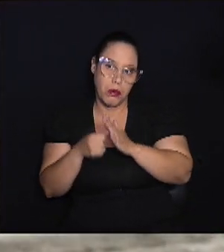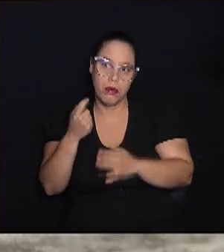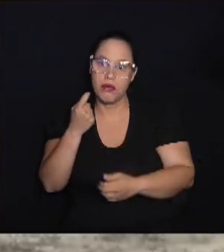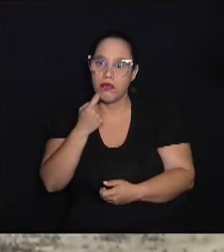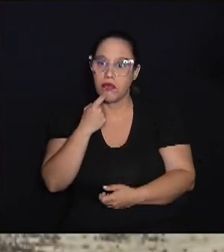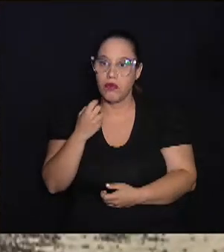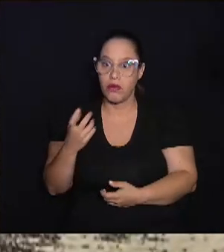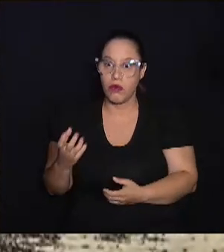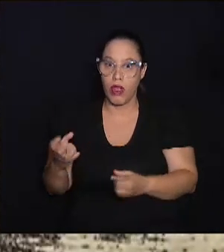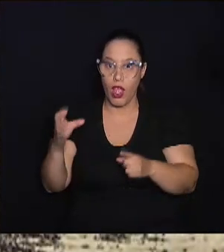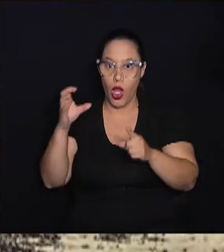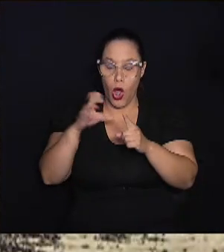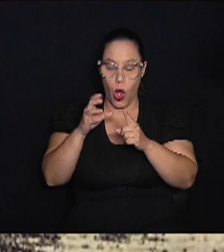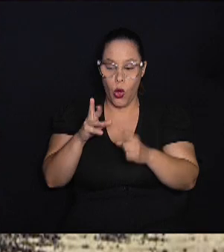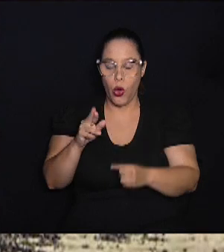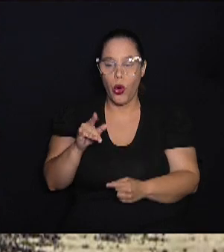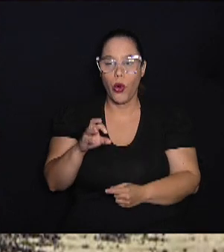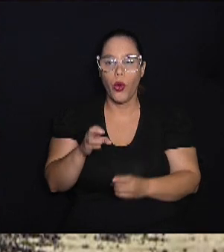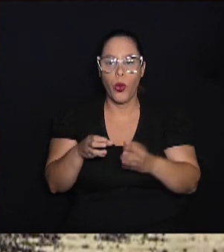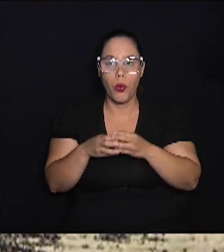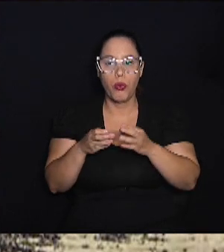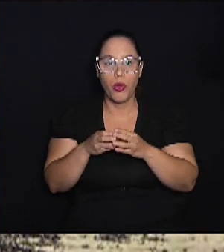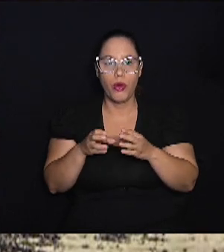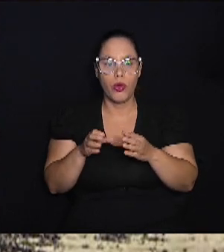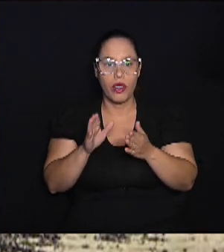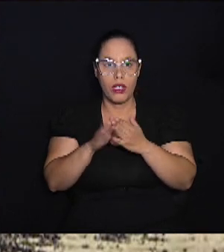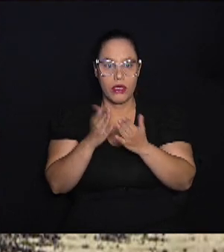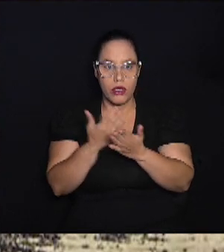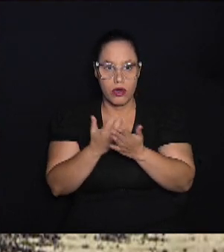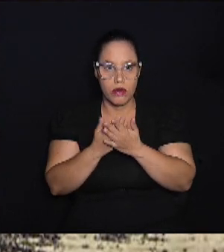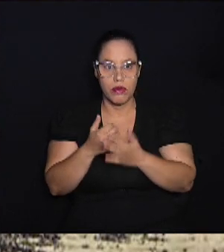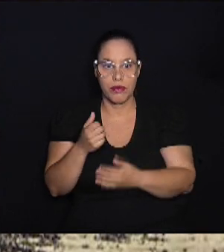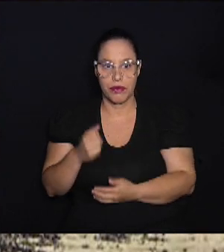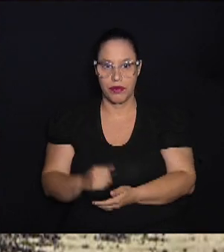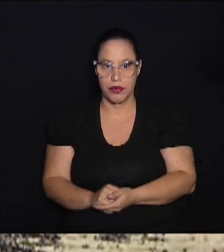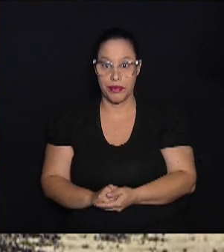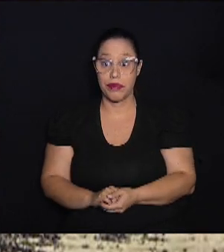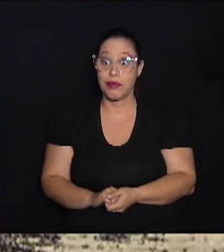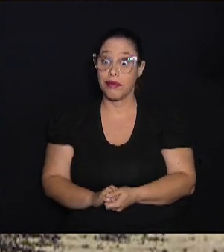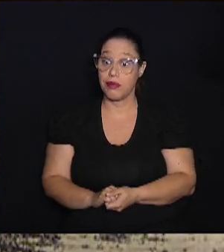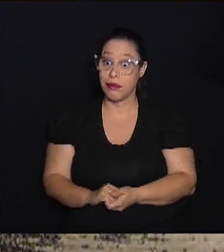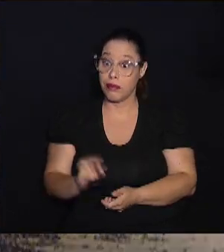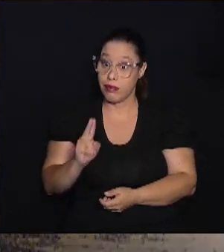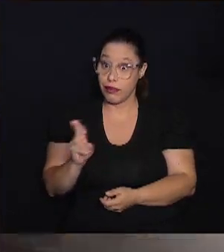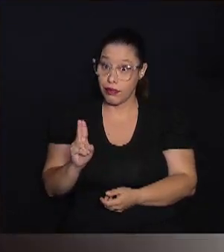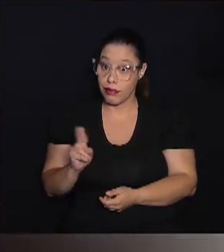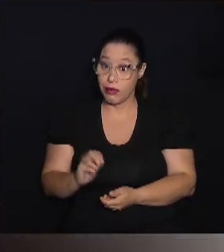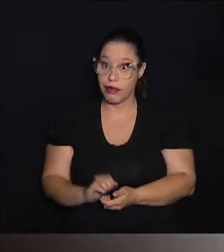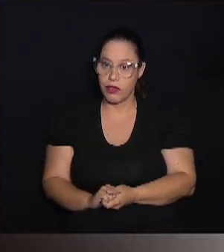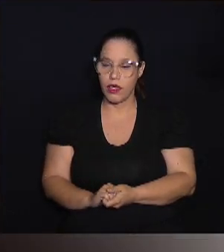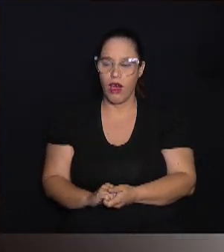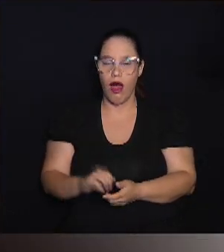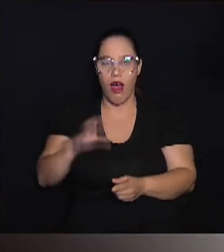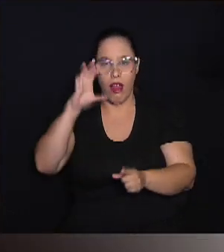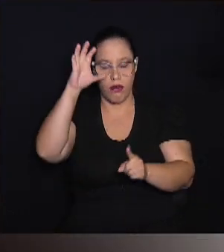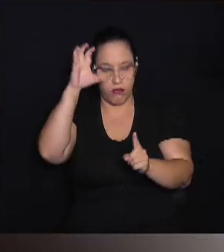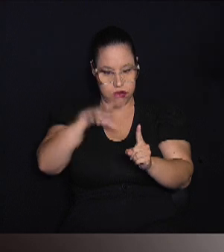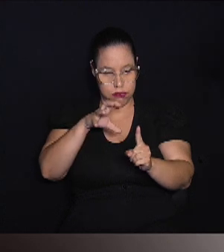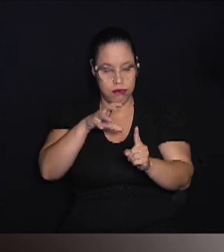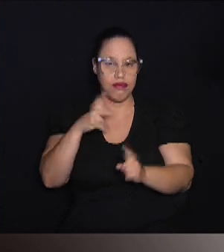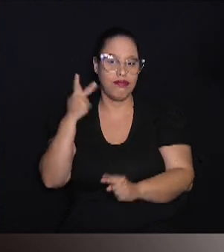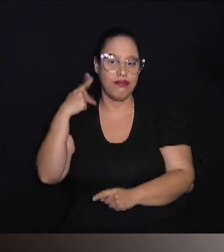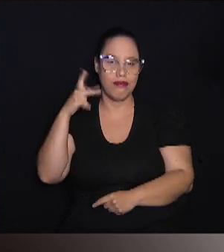nome de Grupo Escolar Francisco Glicério no ano de 1917, em reconhecimento ao